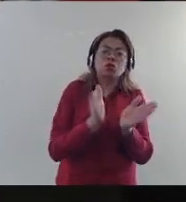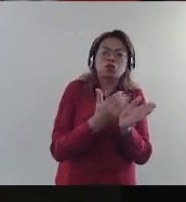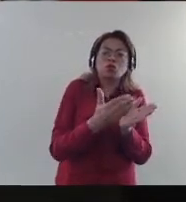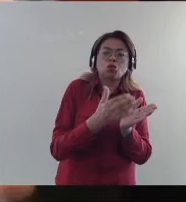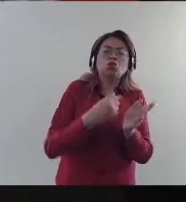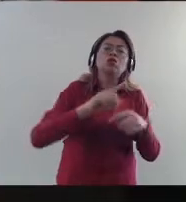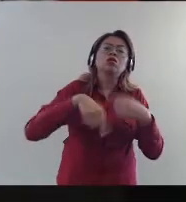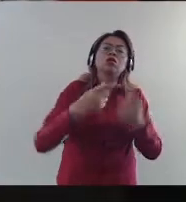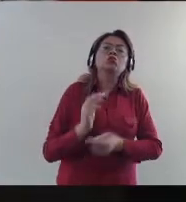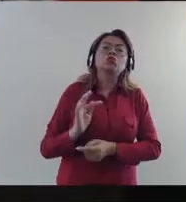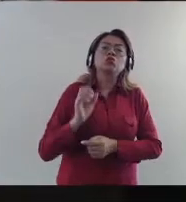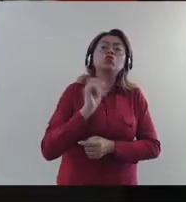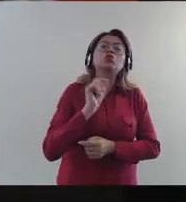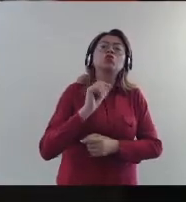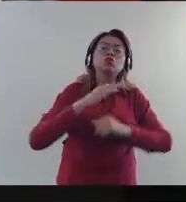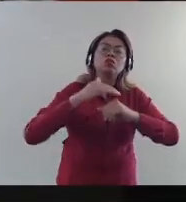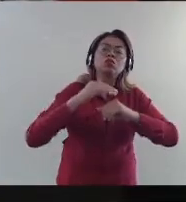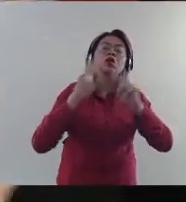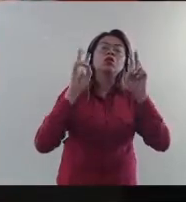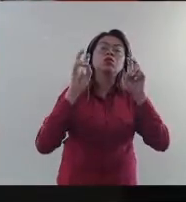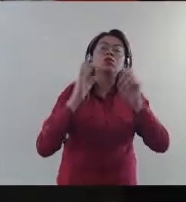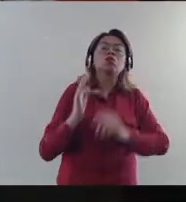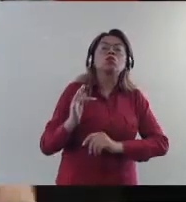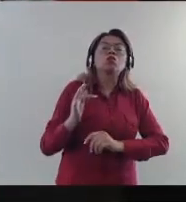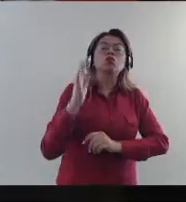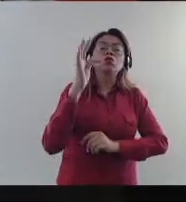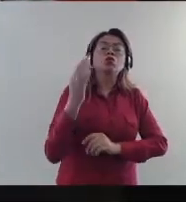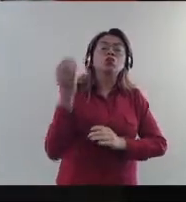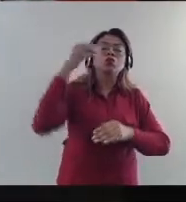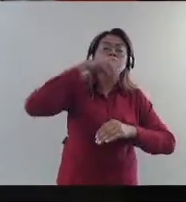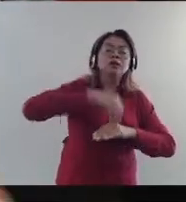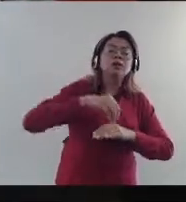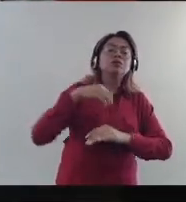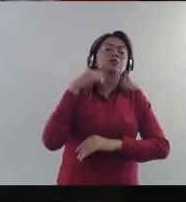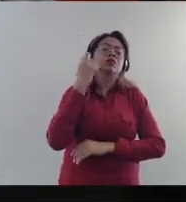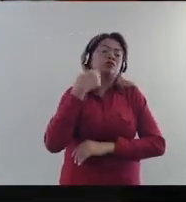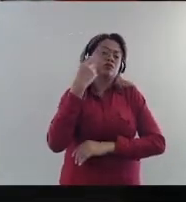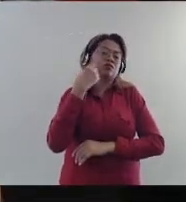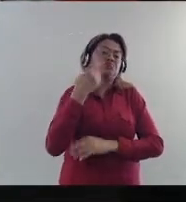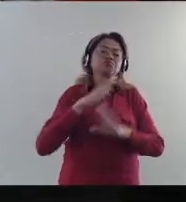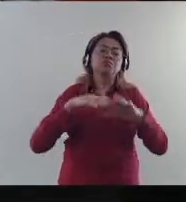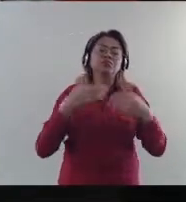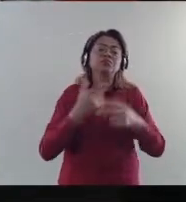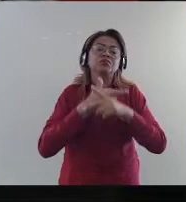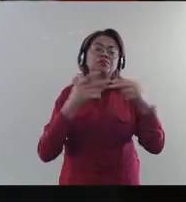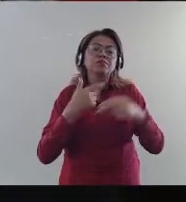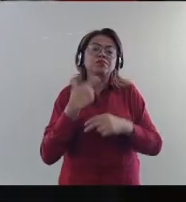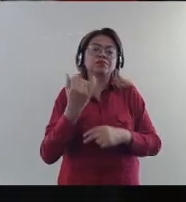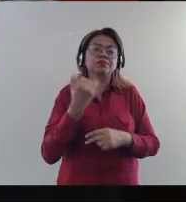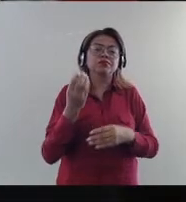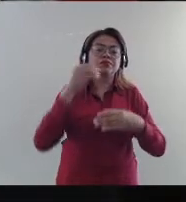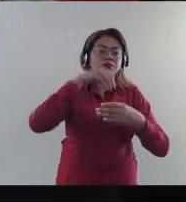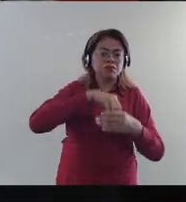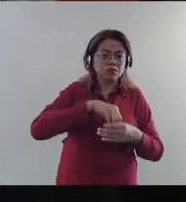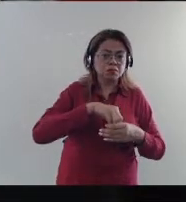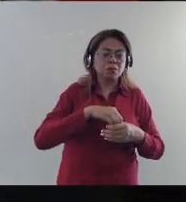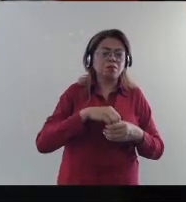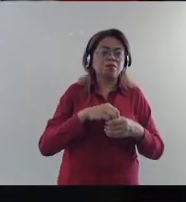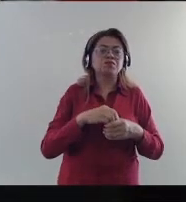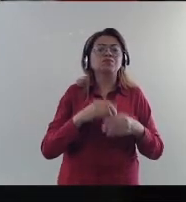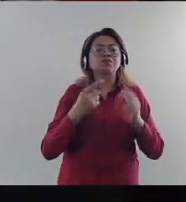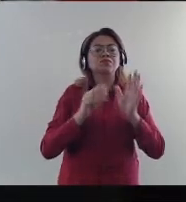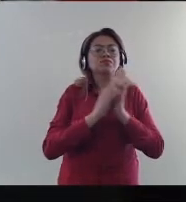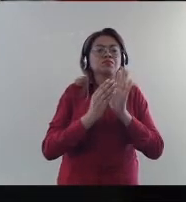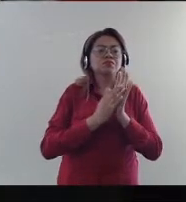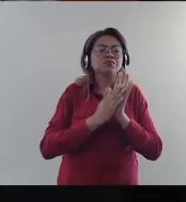é o futurismo, né? De tratar de futurismo dentro da advocacia. Algo que, né, dentro de um...